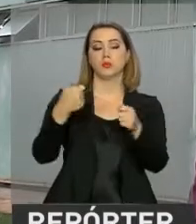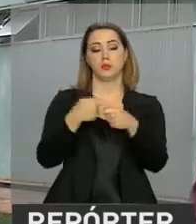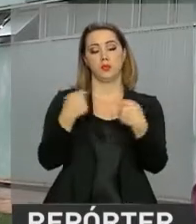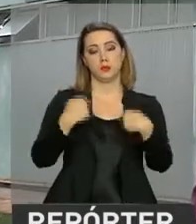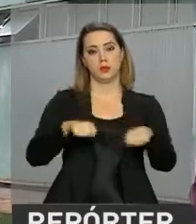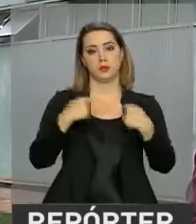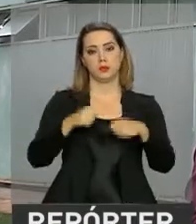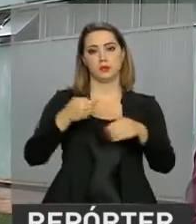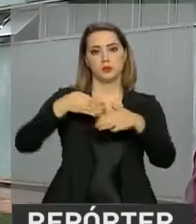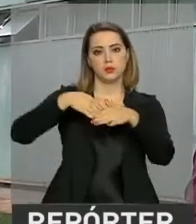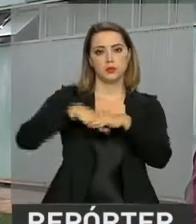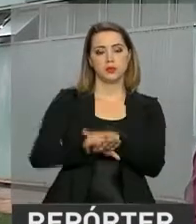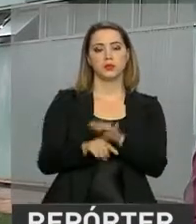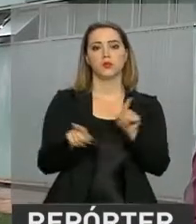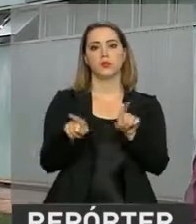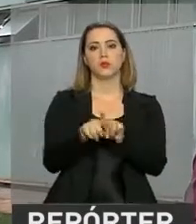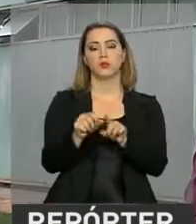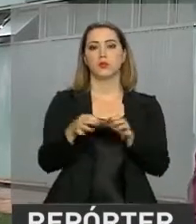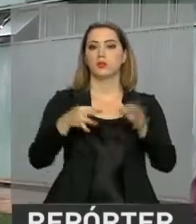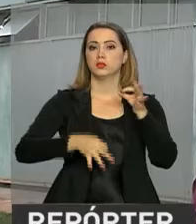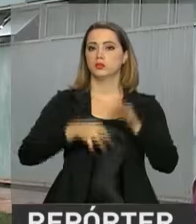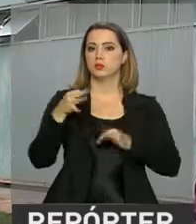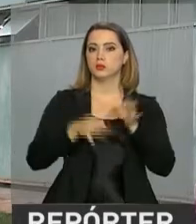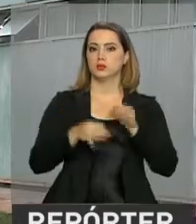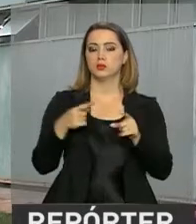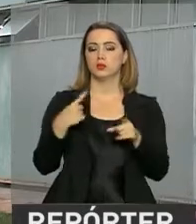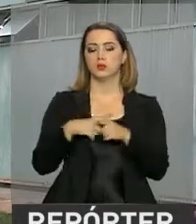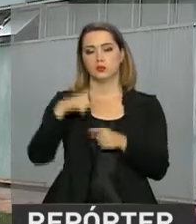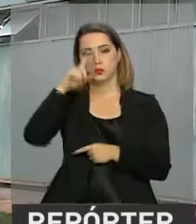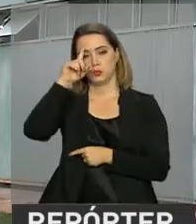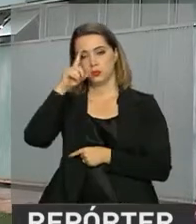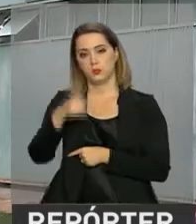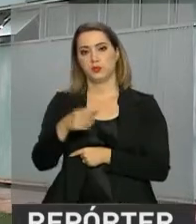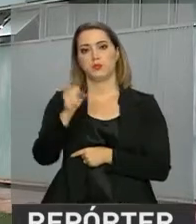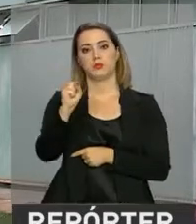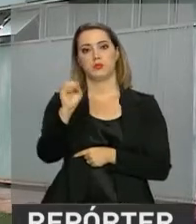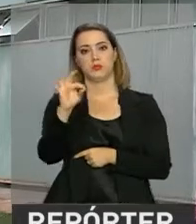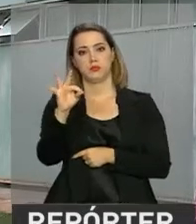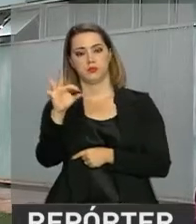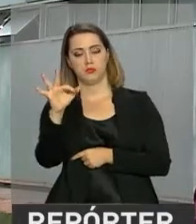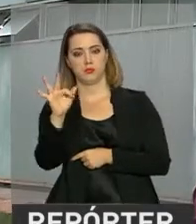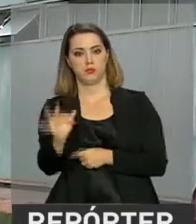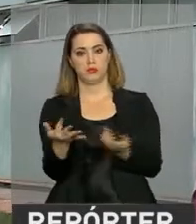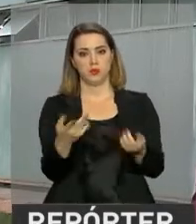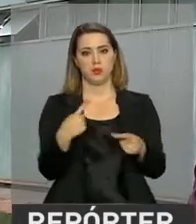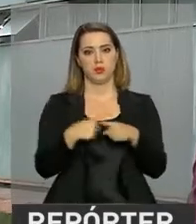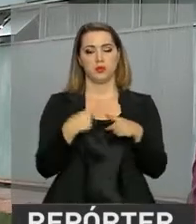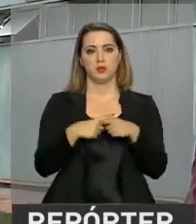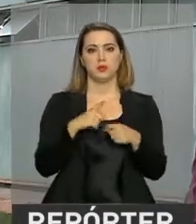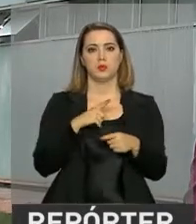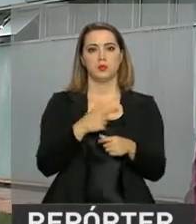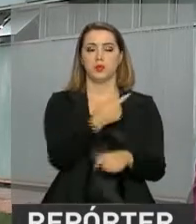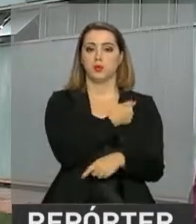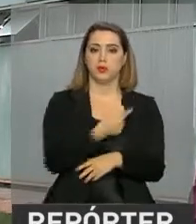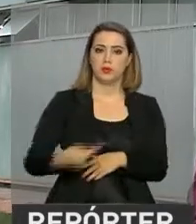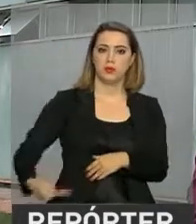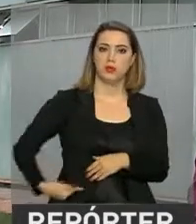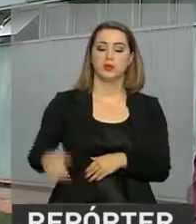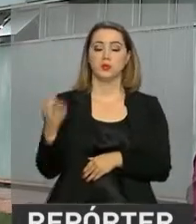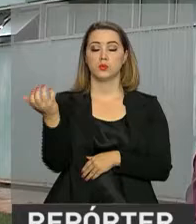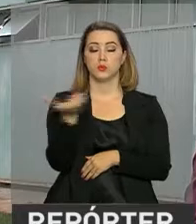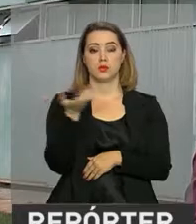depositados em juízo por determinação do Supremo Tribunal Federal por causa de uma ação movida por governadores que